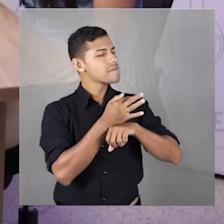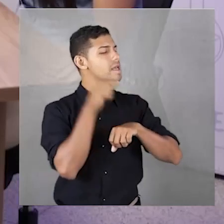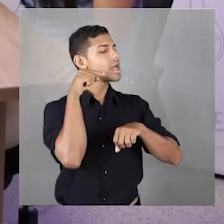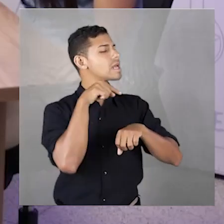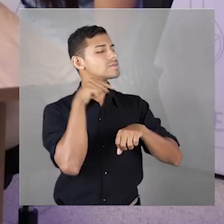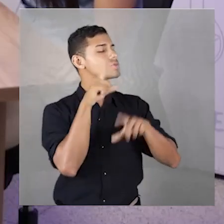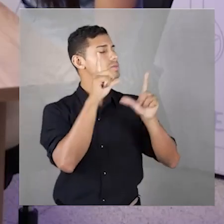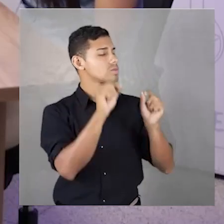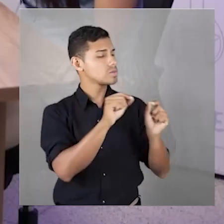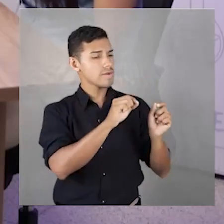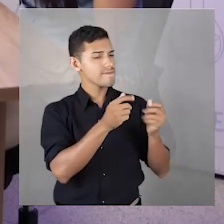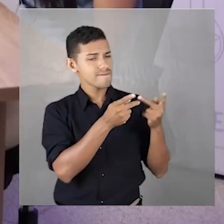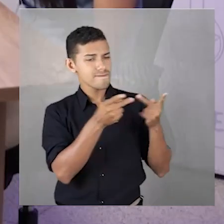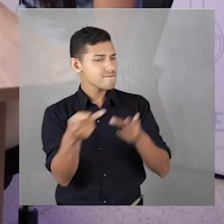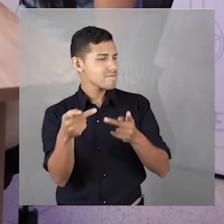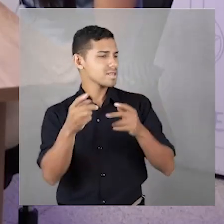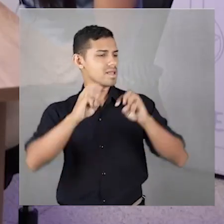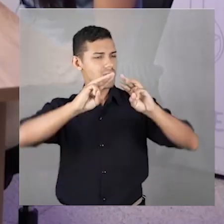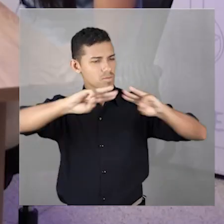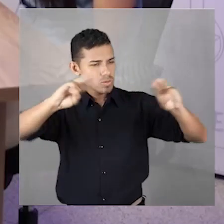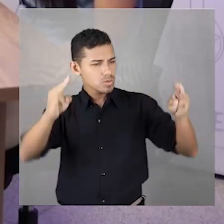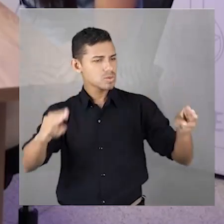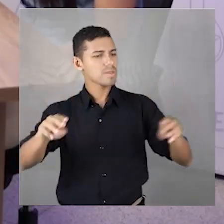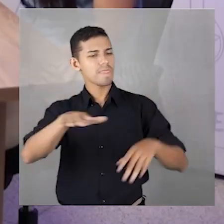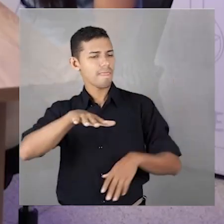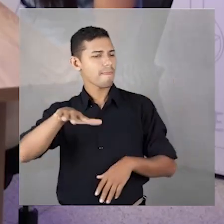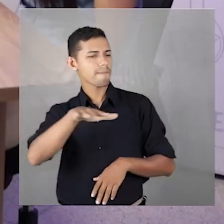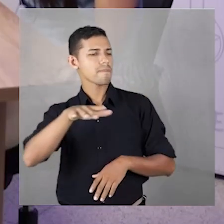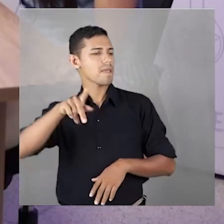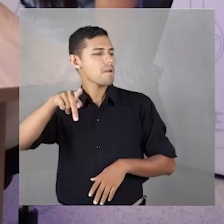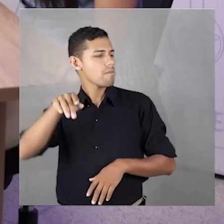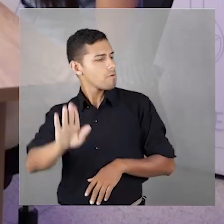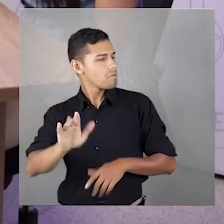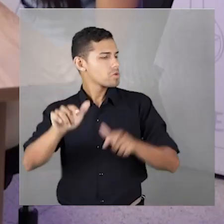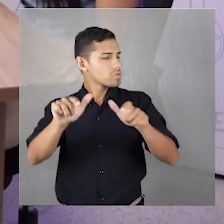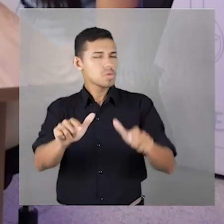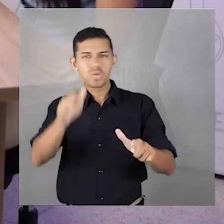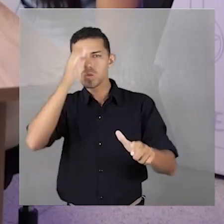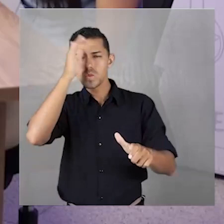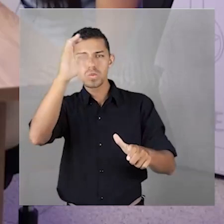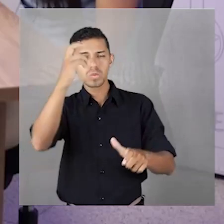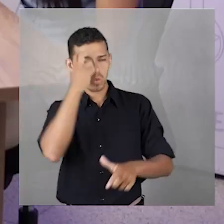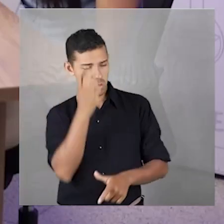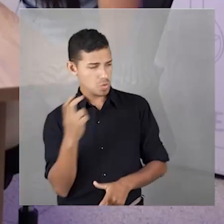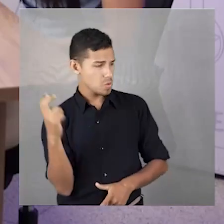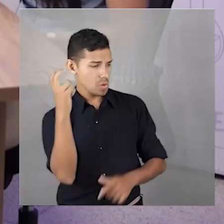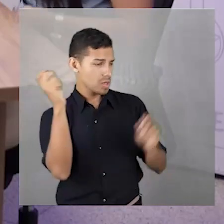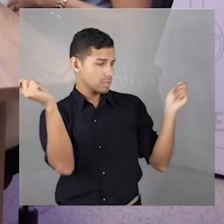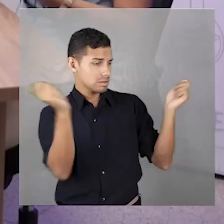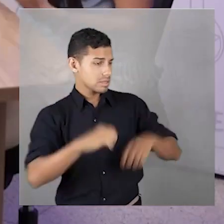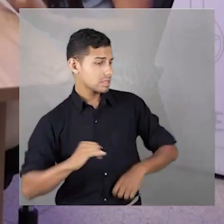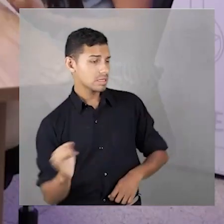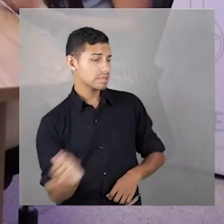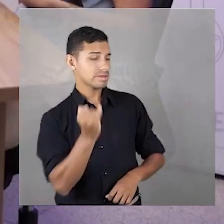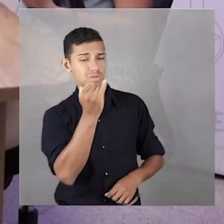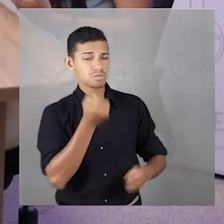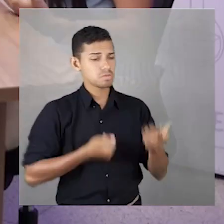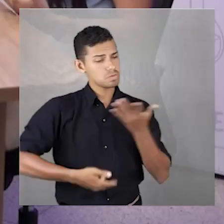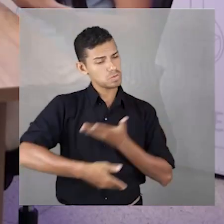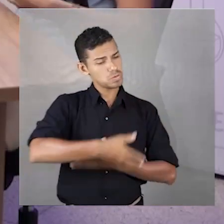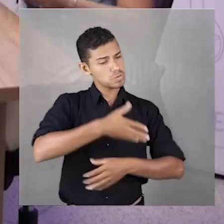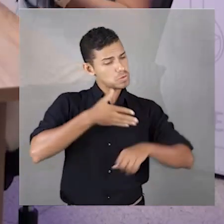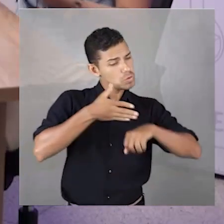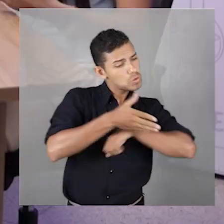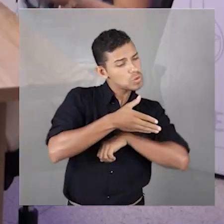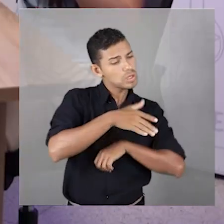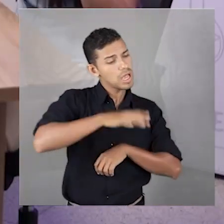lugares como o museu e também espaços públicos, culturais, a importância de visitar esses lugares também e estar ali aprendendo,